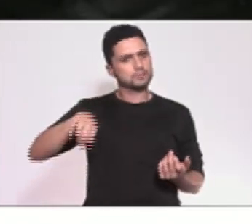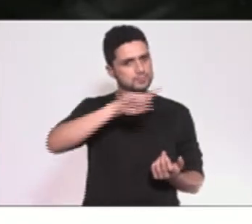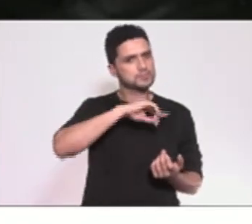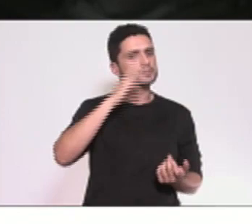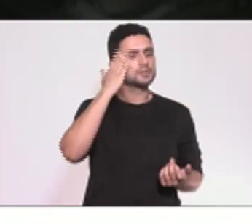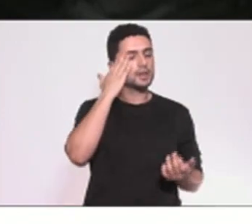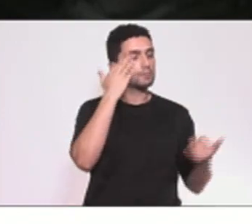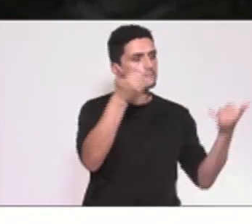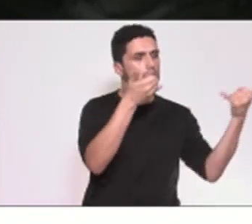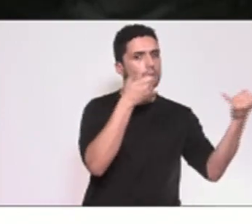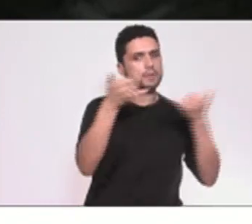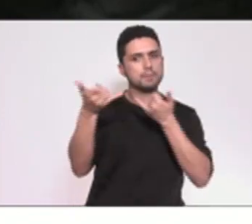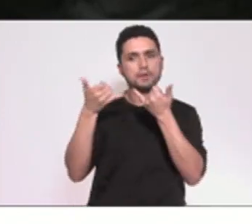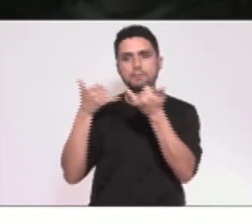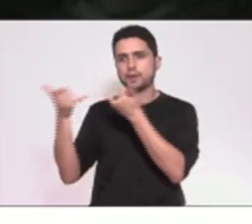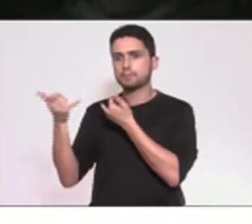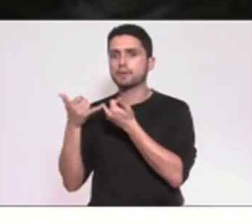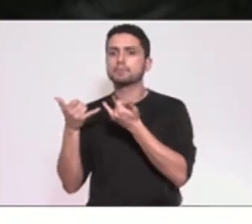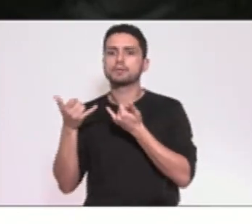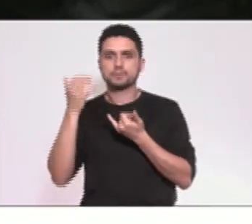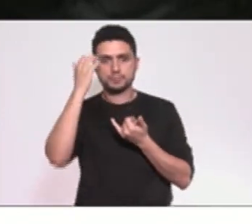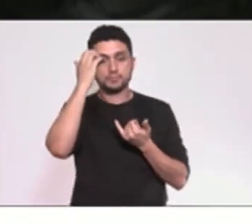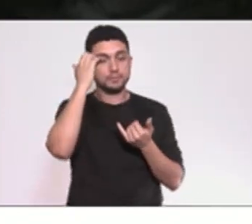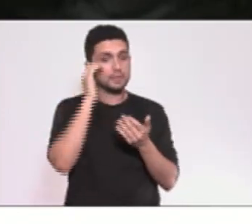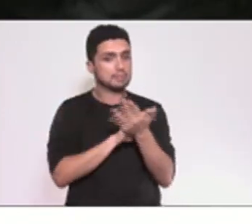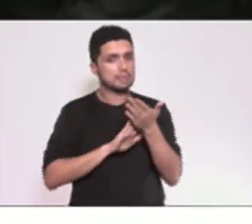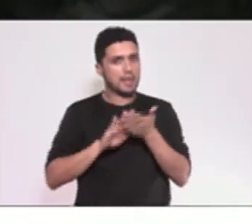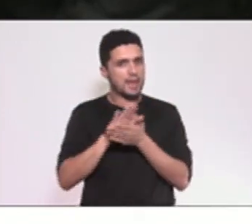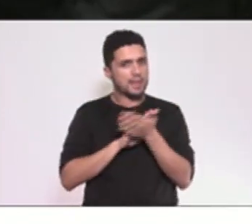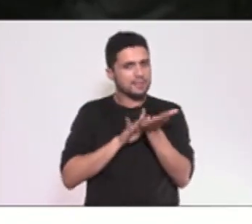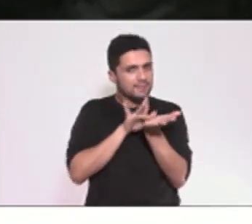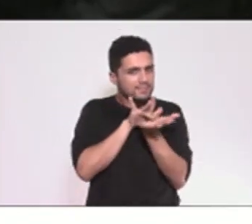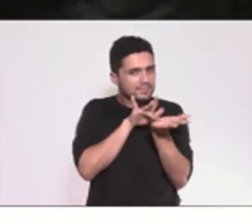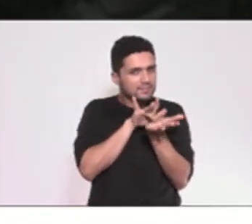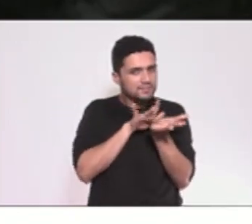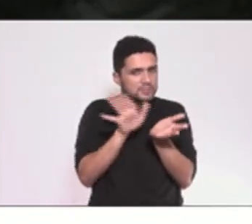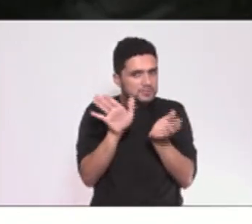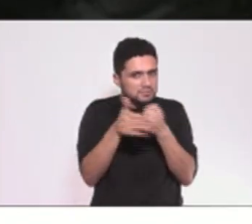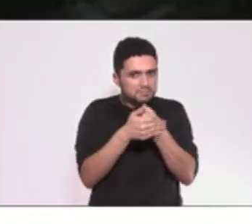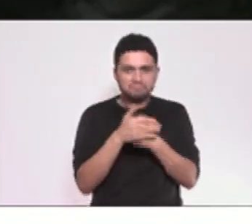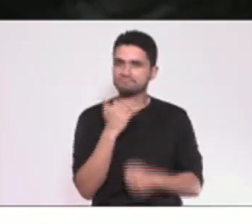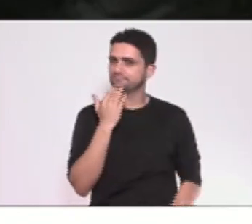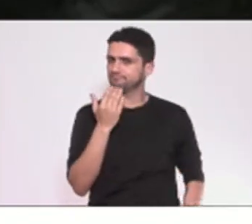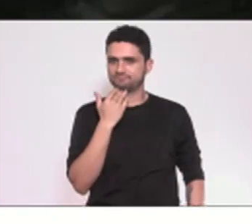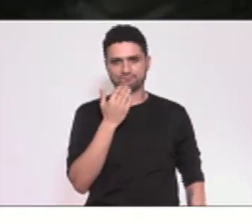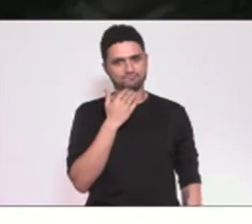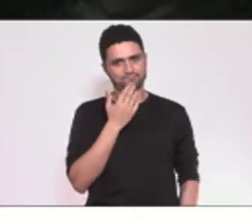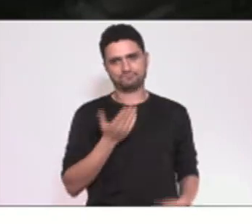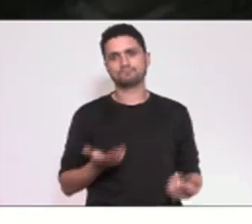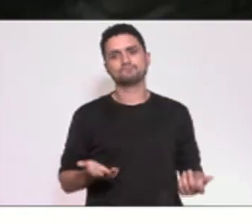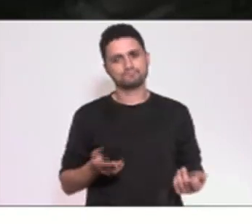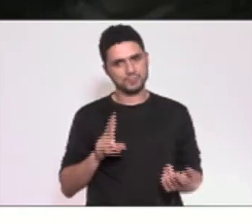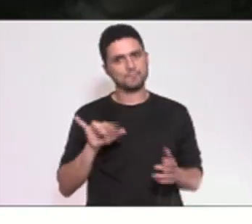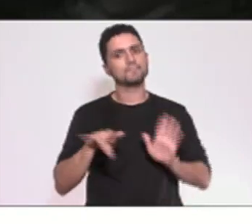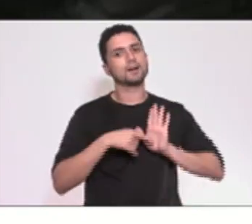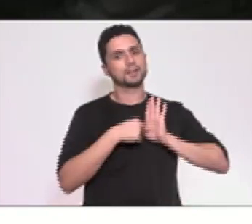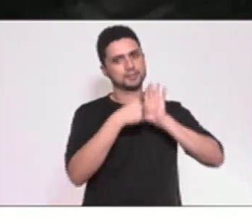Nada passa sem ser percebido e o que um deputado faz e como vota repercute ao longo do